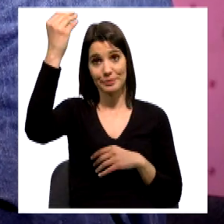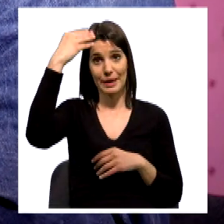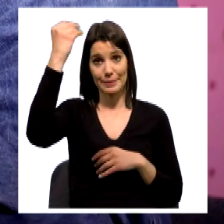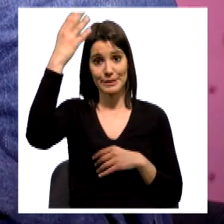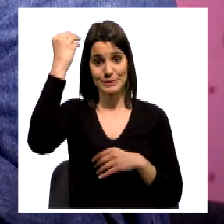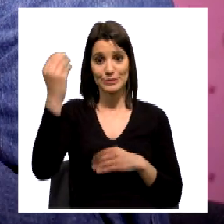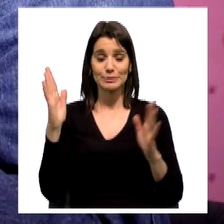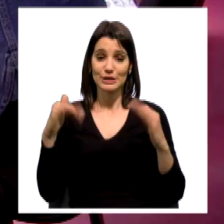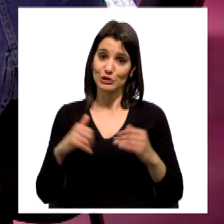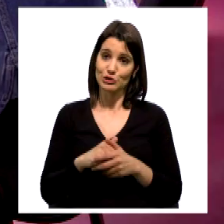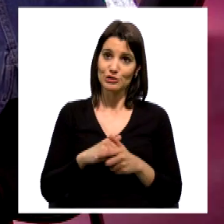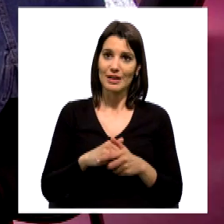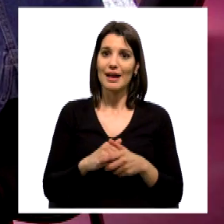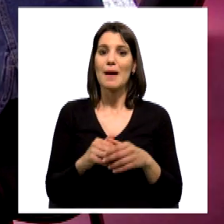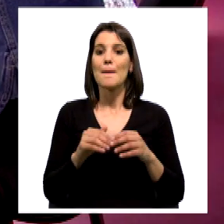mais cabelo do que tenho hoje,